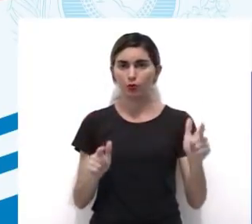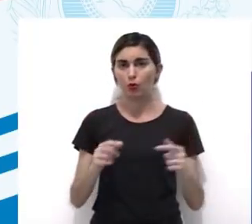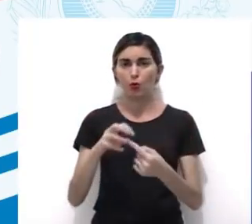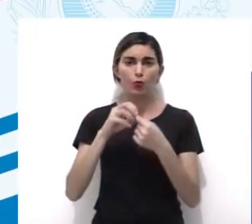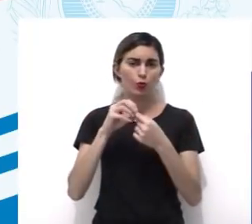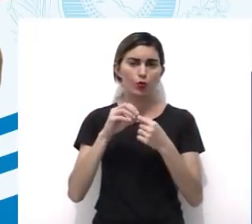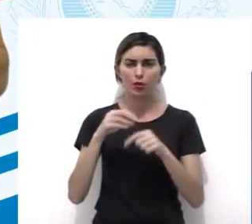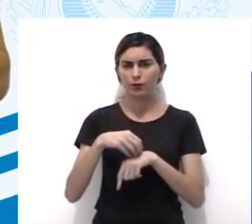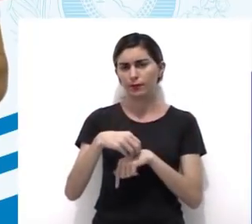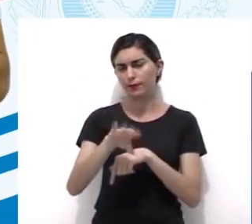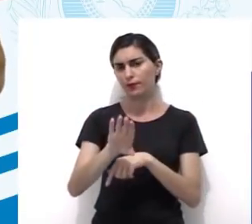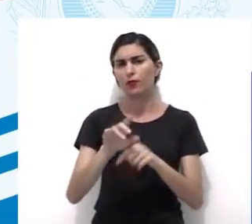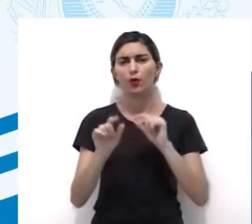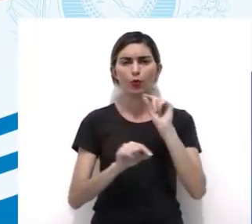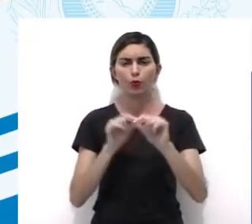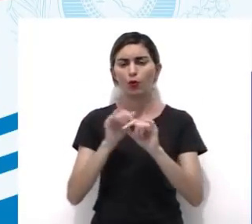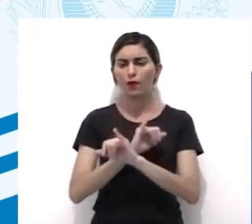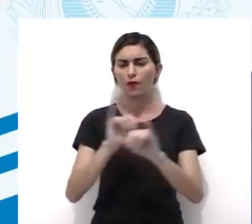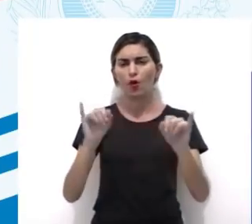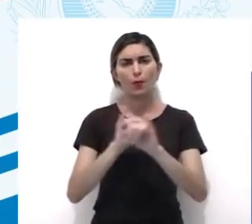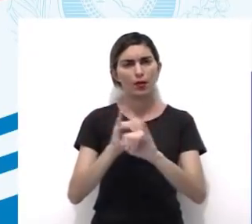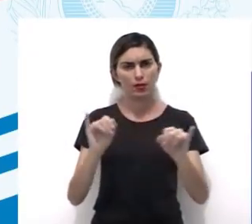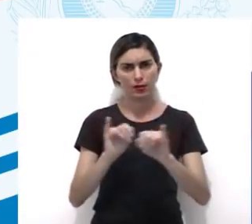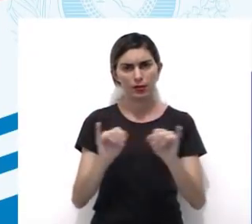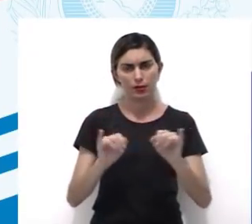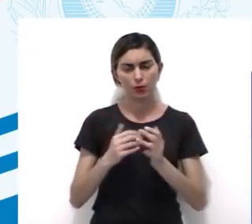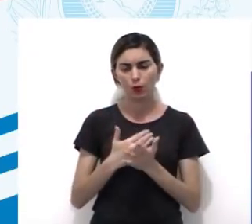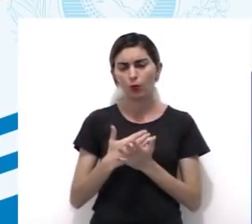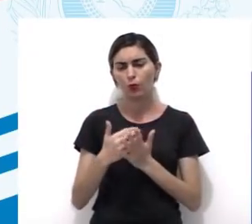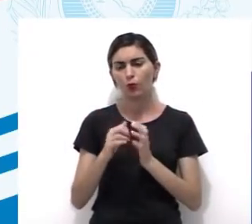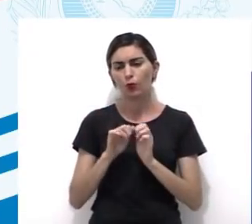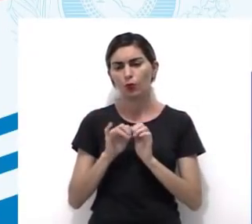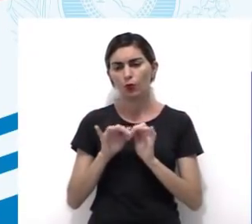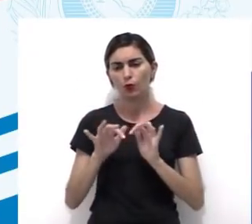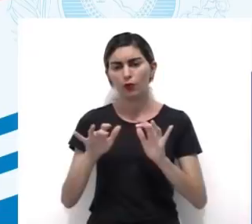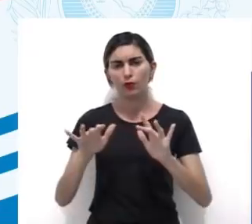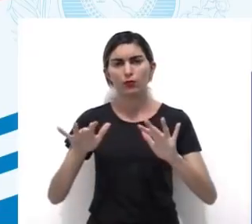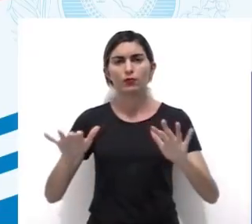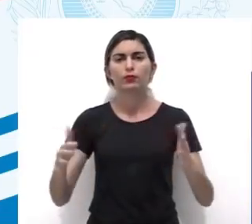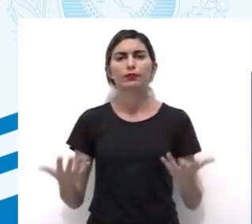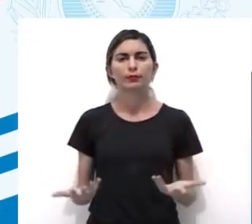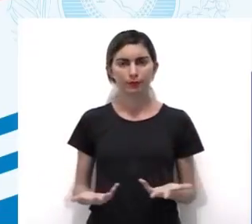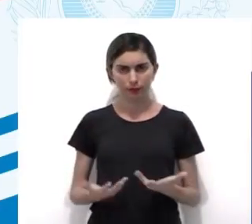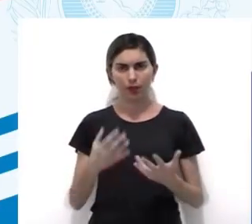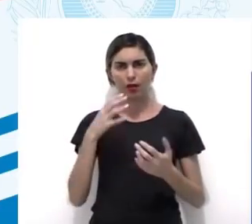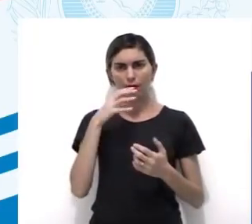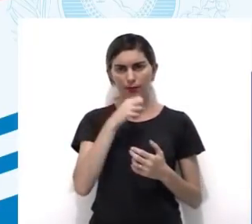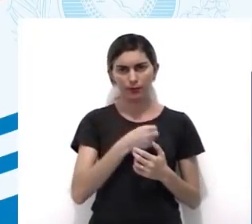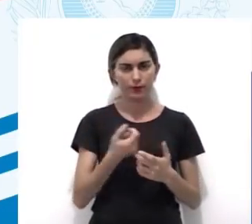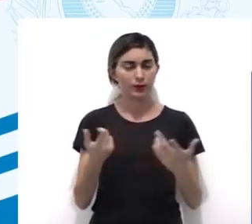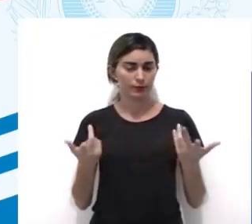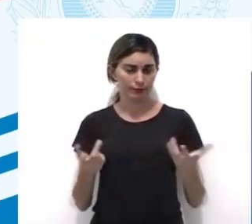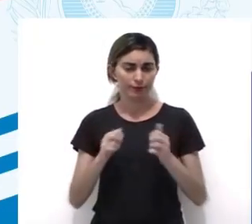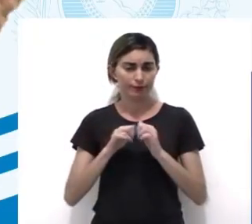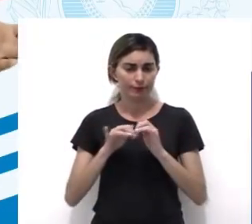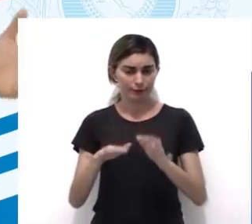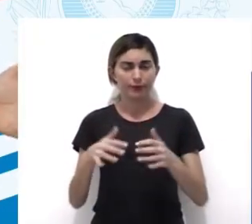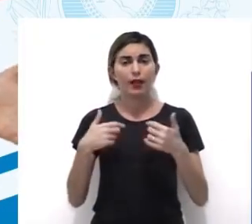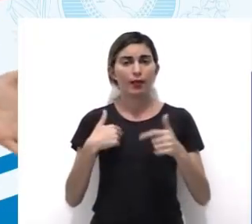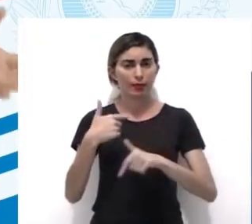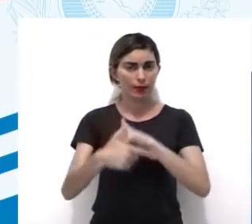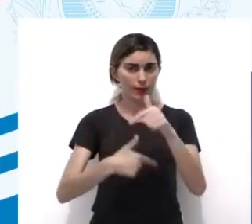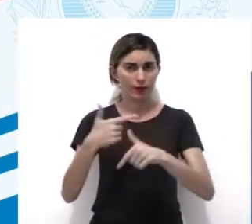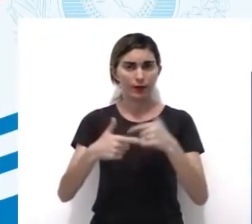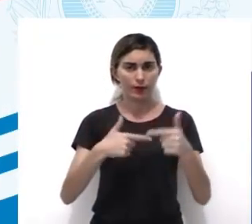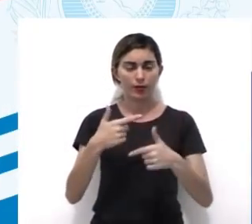das contribuições é que a informação fluindo de maneira mais versátil, de maneira mais eficaz, ela vai tornar